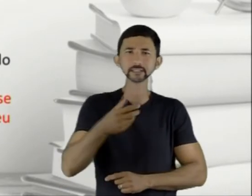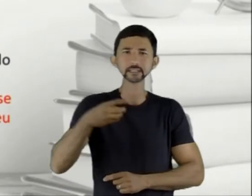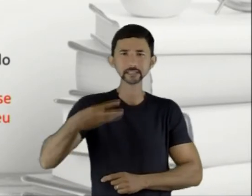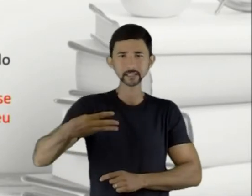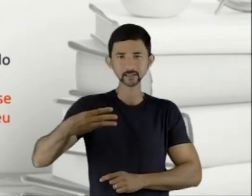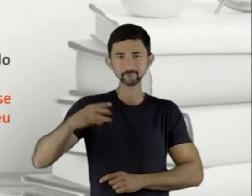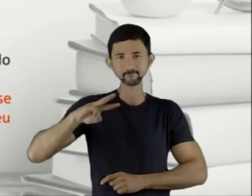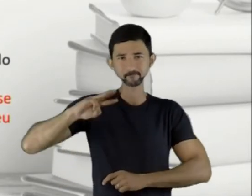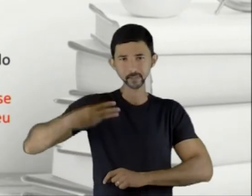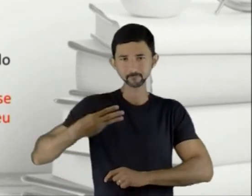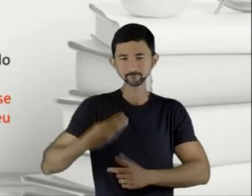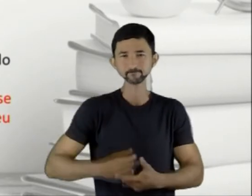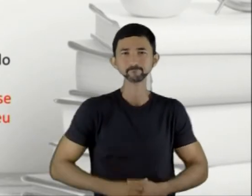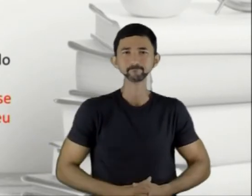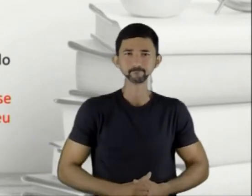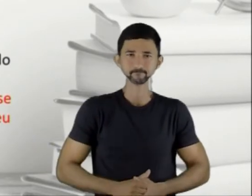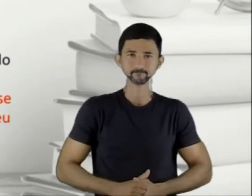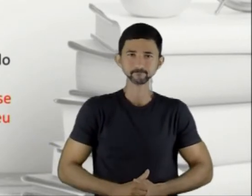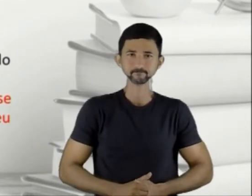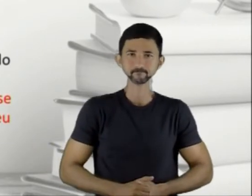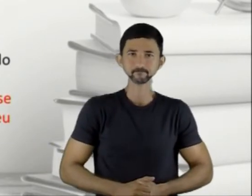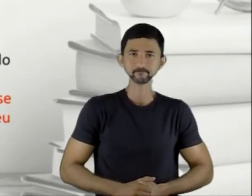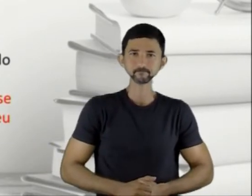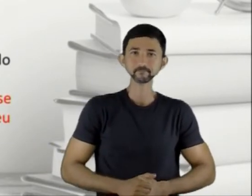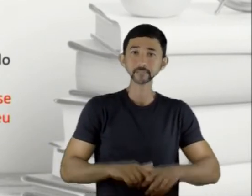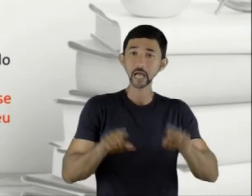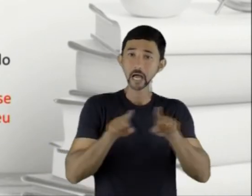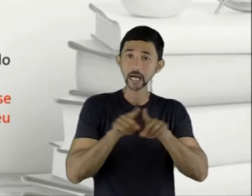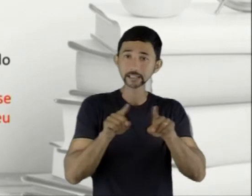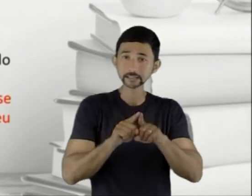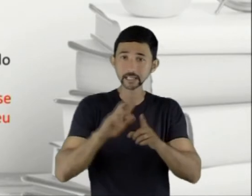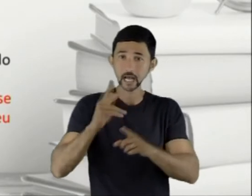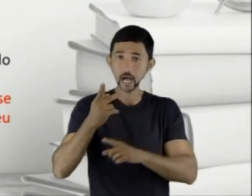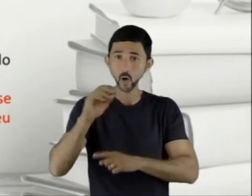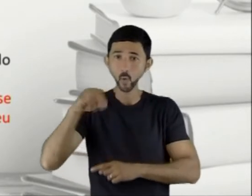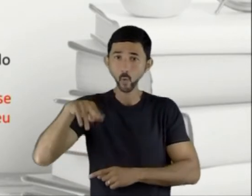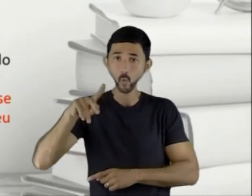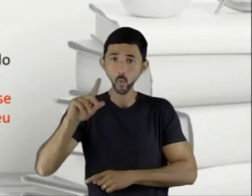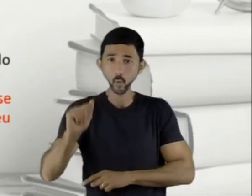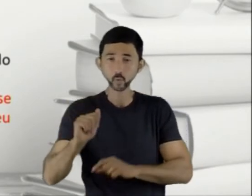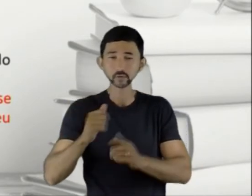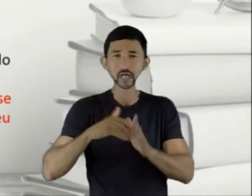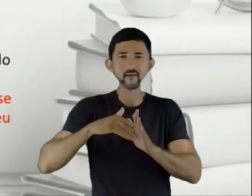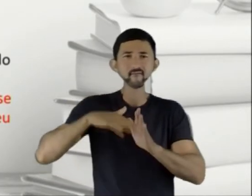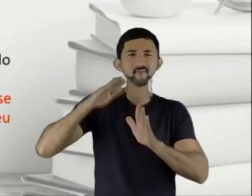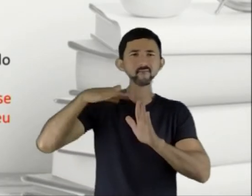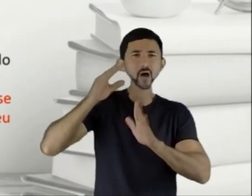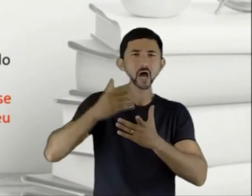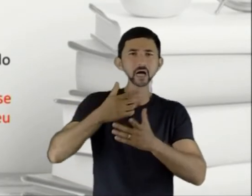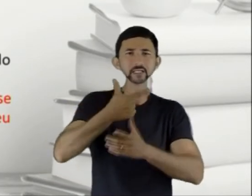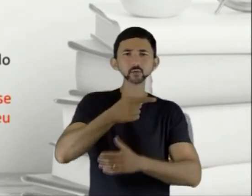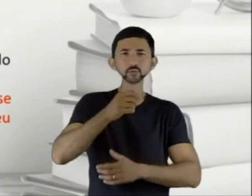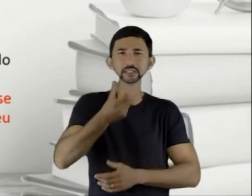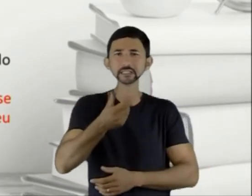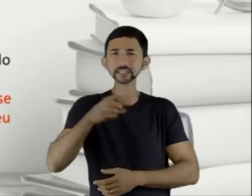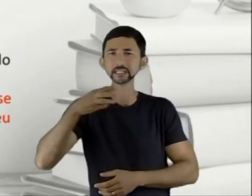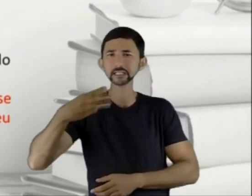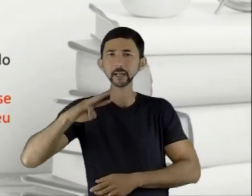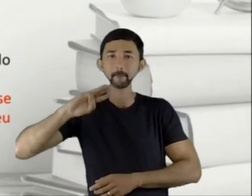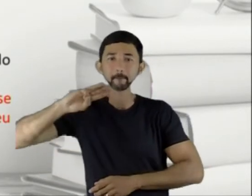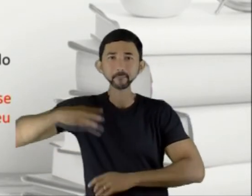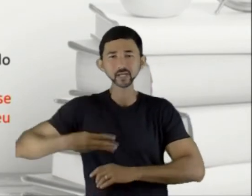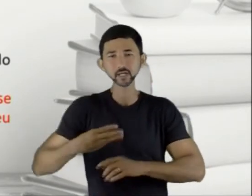mil, certo? Logo, a Honda deveria vender mais 263